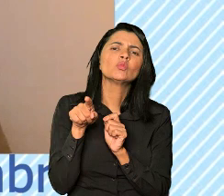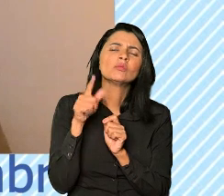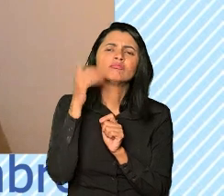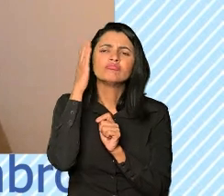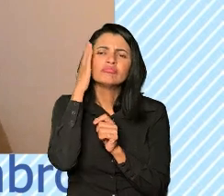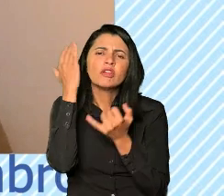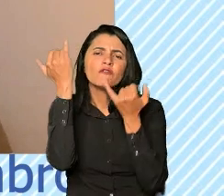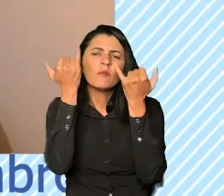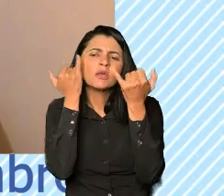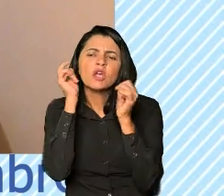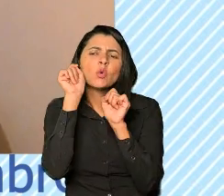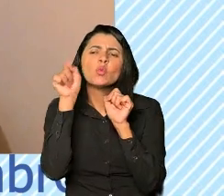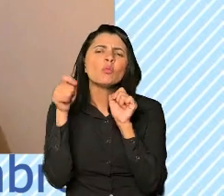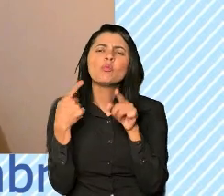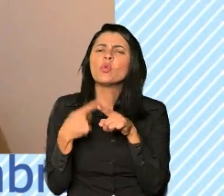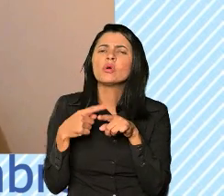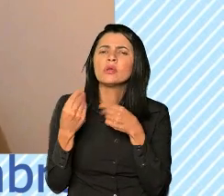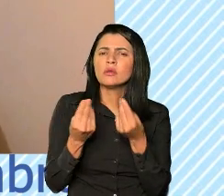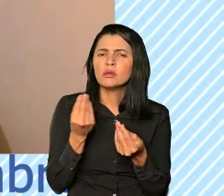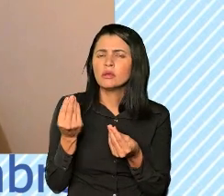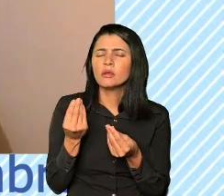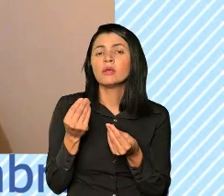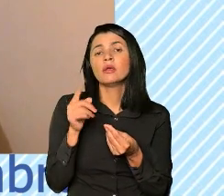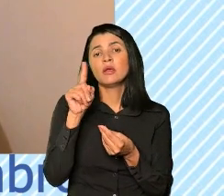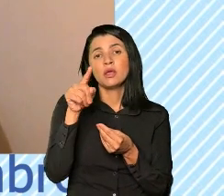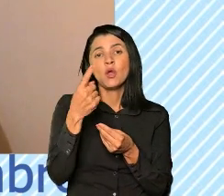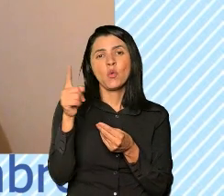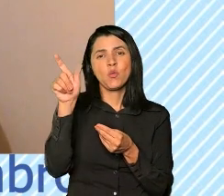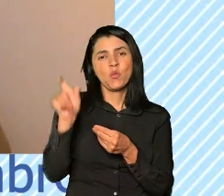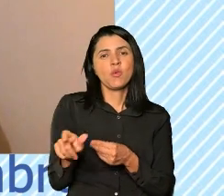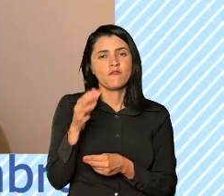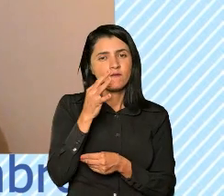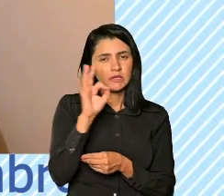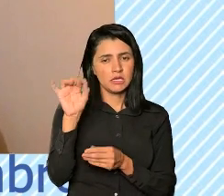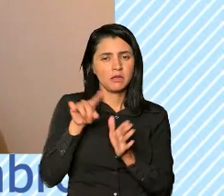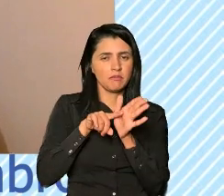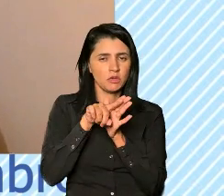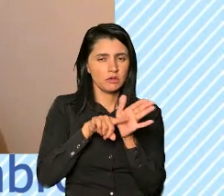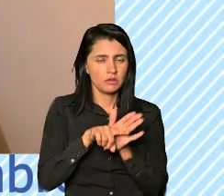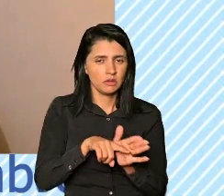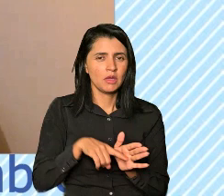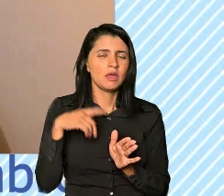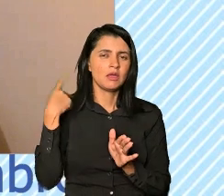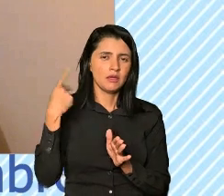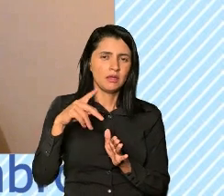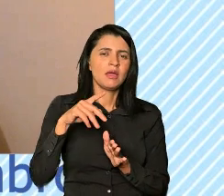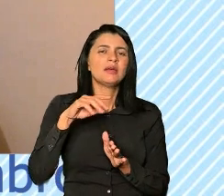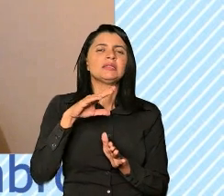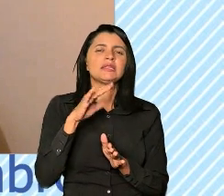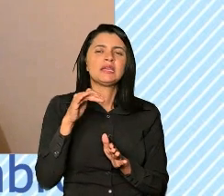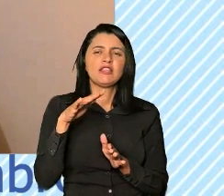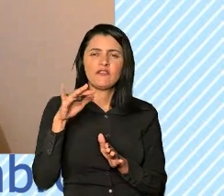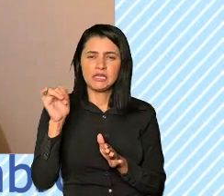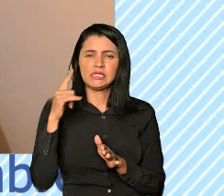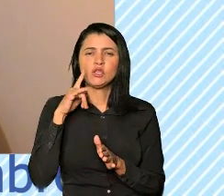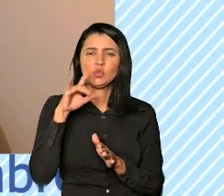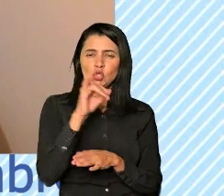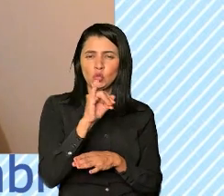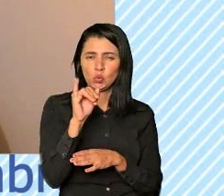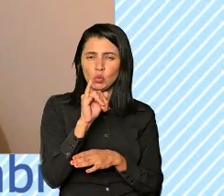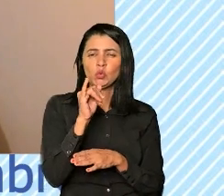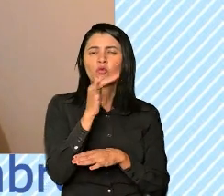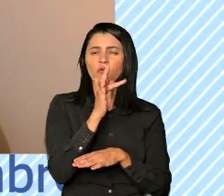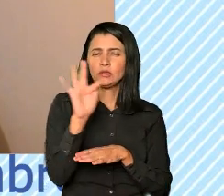saber, o que é, o que está ali. E teve uma francesa, que é uma pesquisadora do CNRS, que é um instituto francês